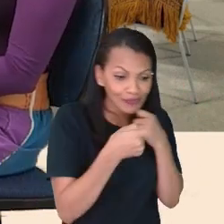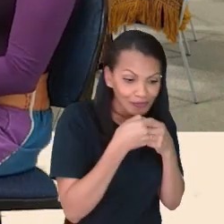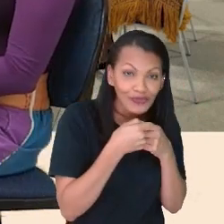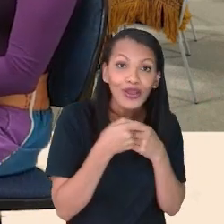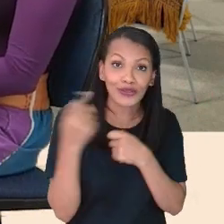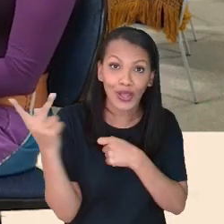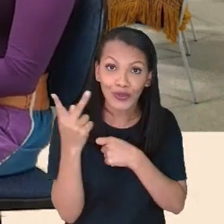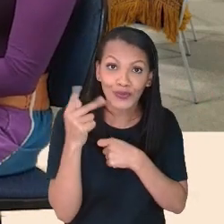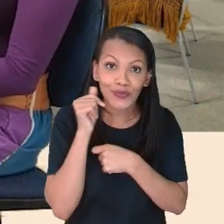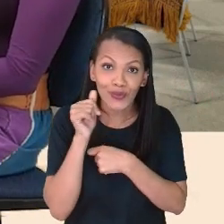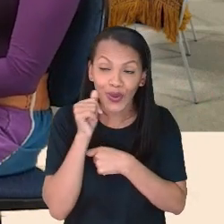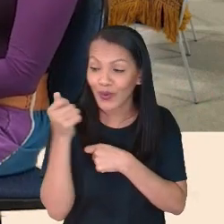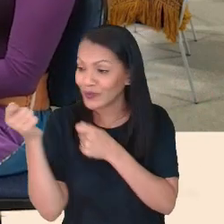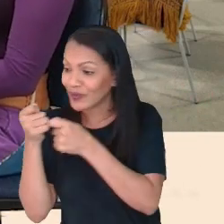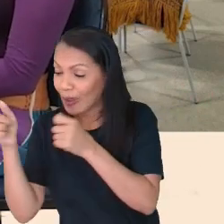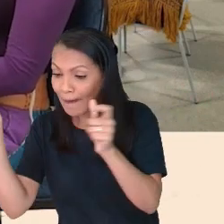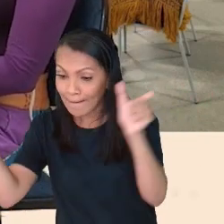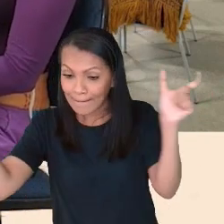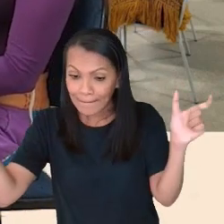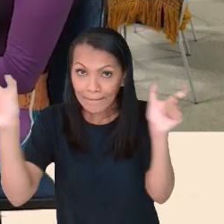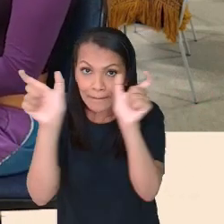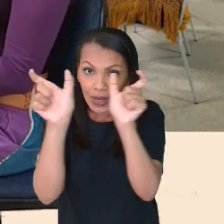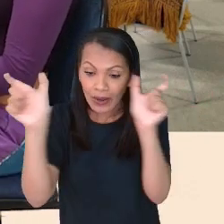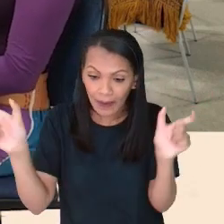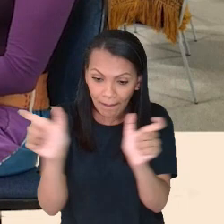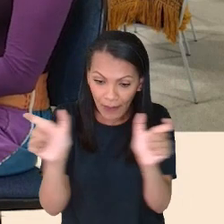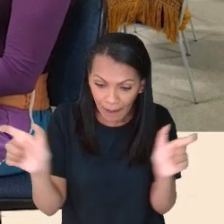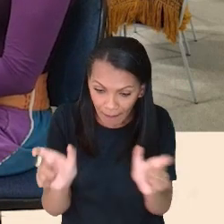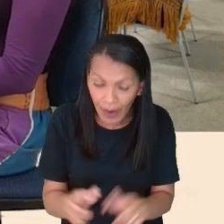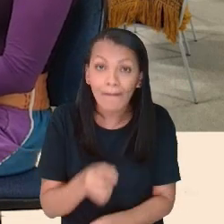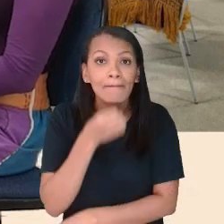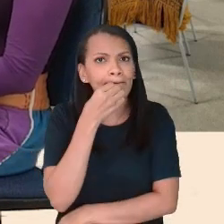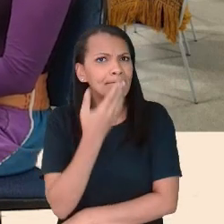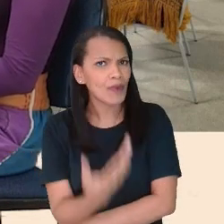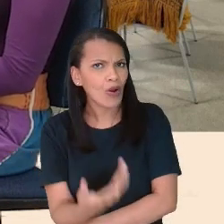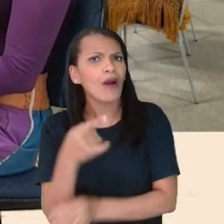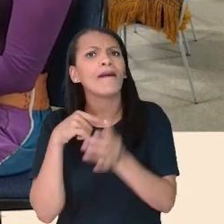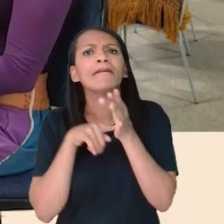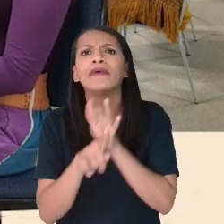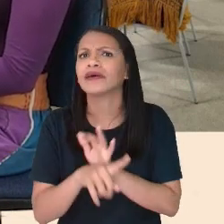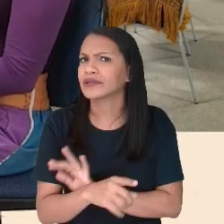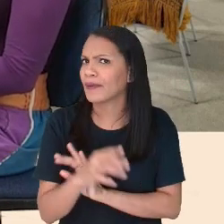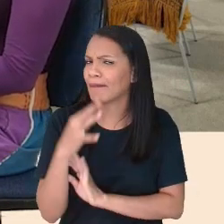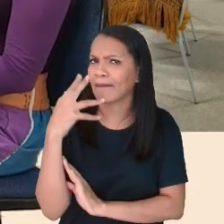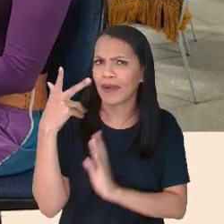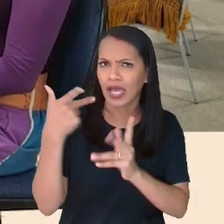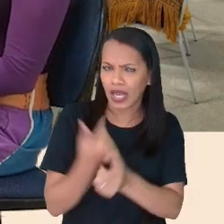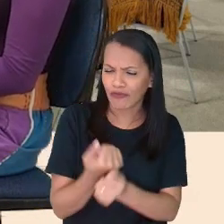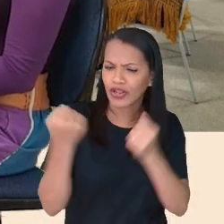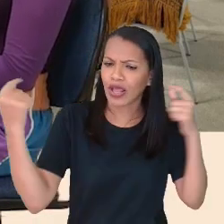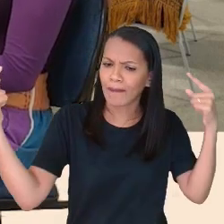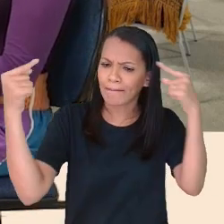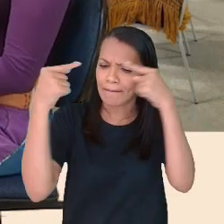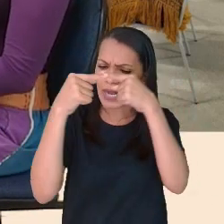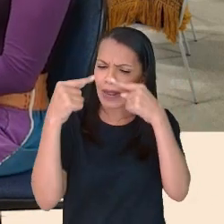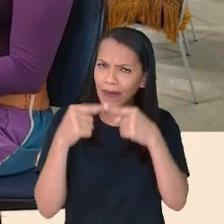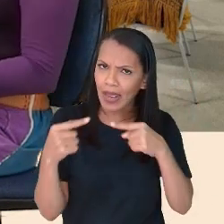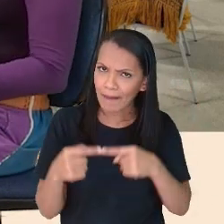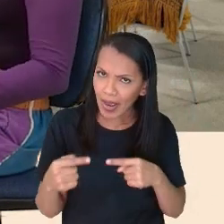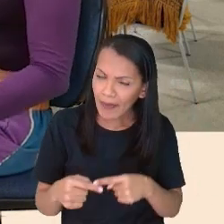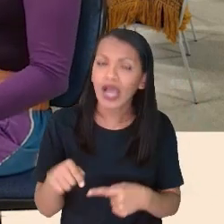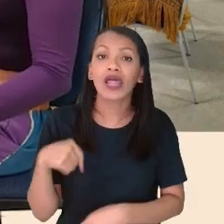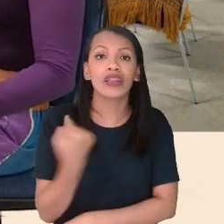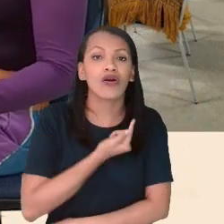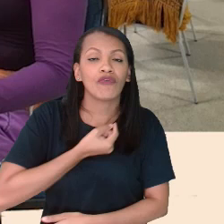Um recorte, nossa, foi muito bom. A pesquisa ficou bem densa, mas ao mesmo tempo ela encaixou com o que a gente está